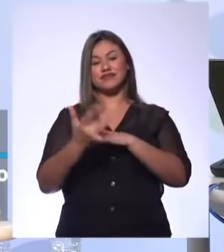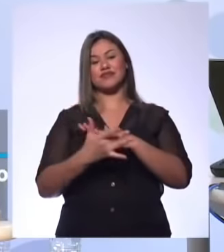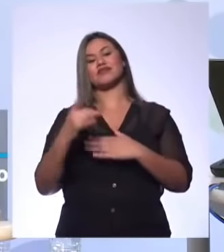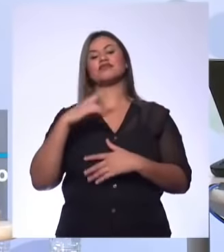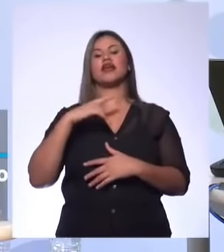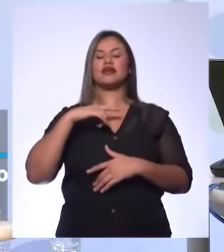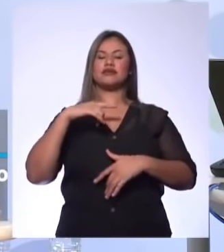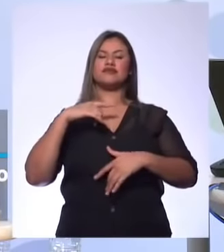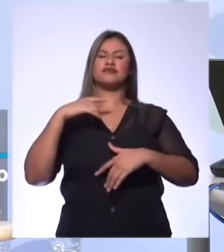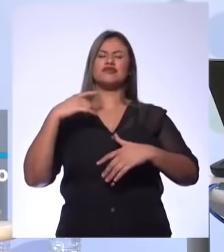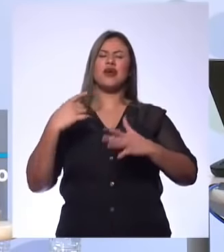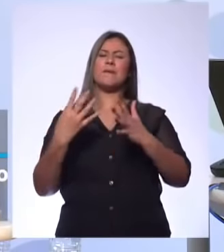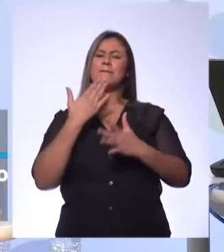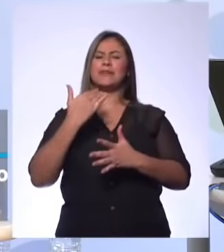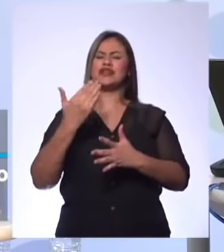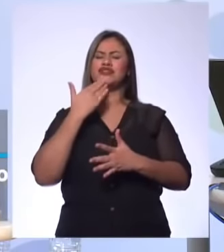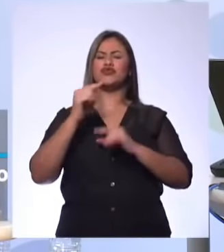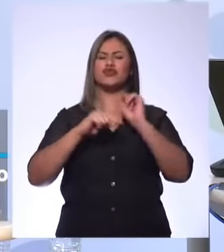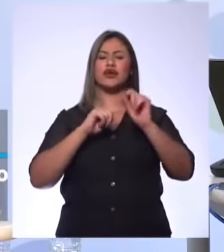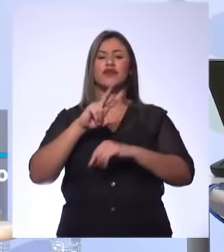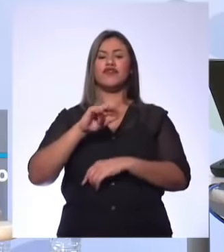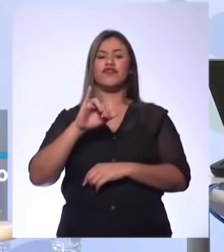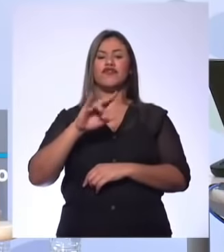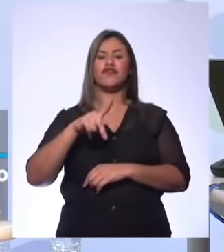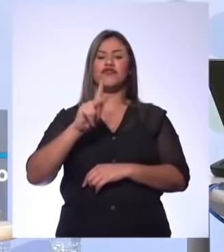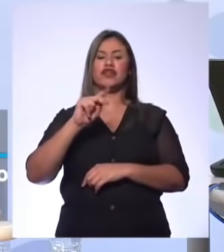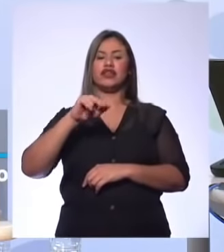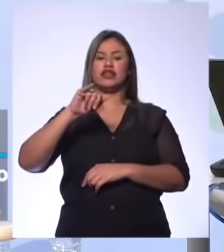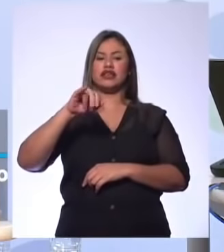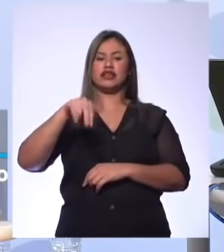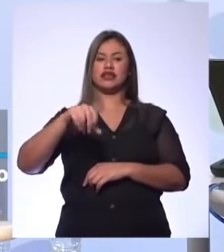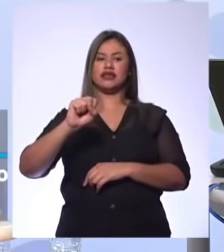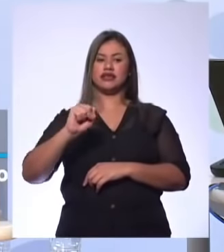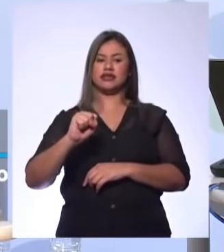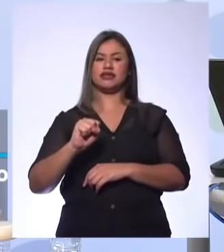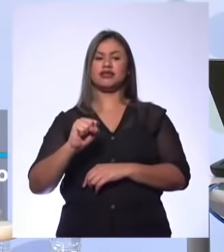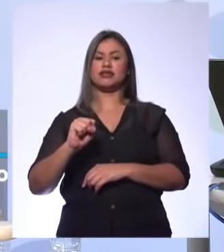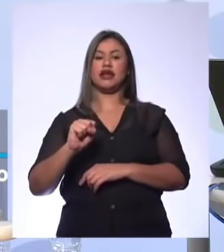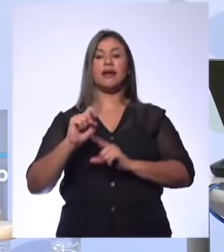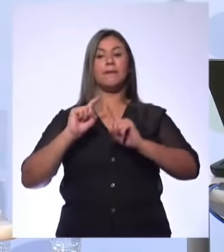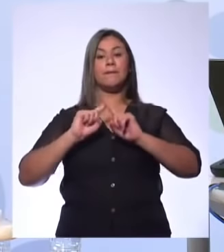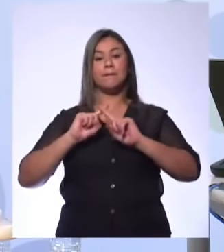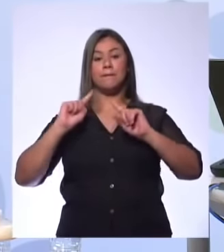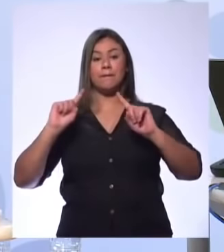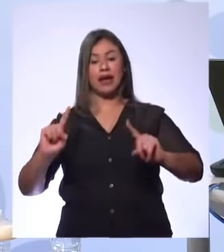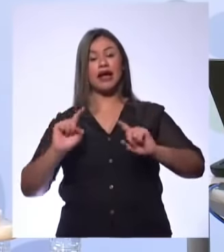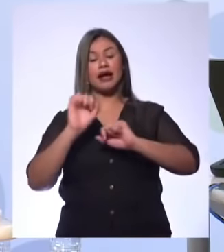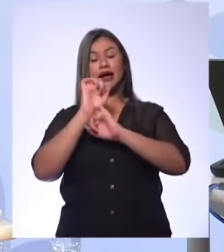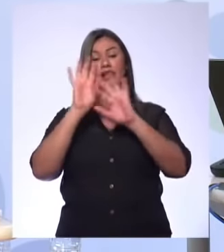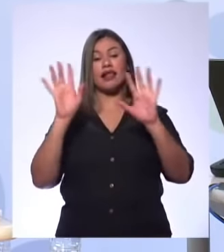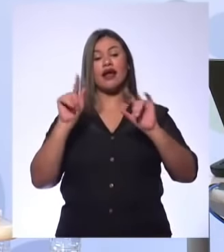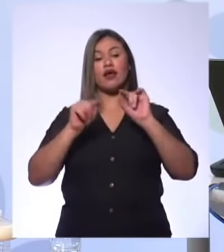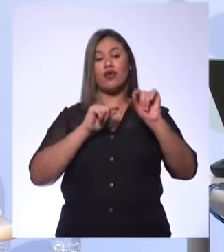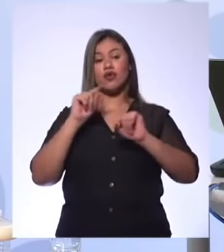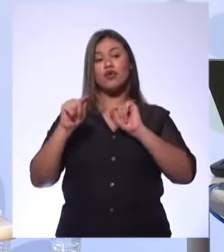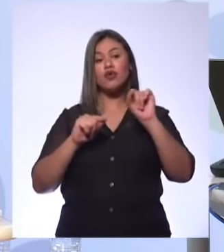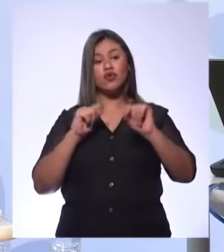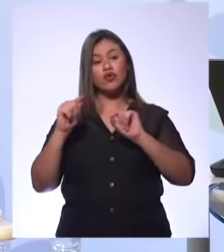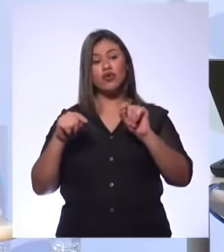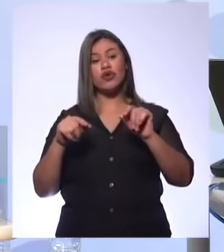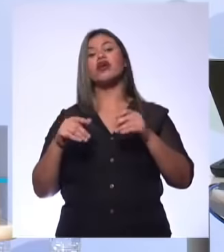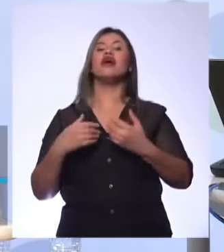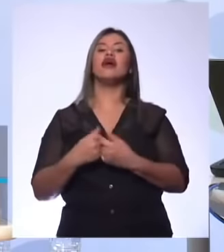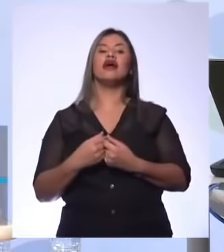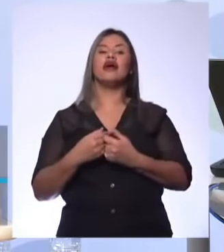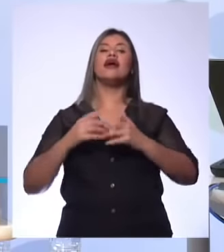dos vikings, mas eu quero que fique muito claro, sexto ano, que vários povos chegaram, está bem? Eu vou falar dos vikings porque é a parte que